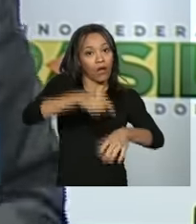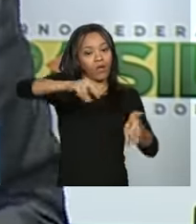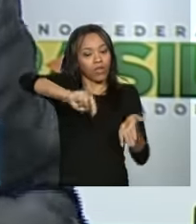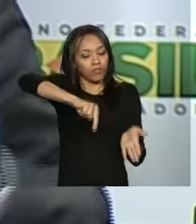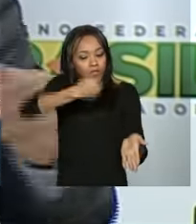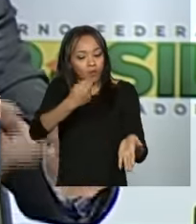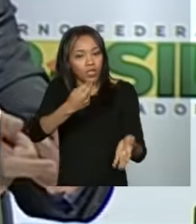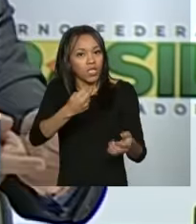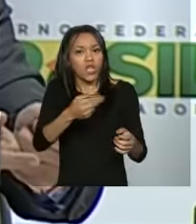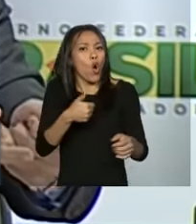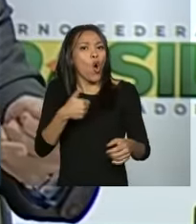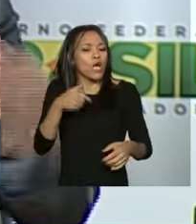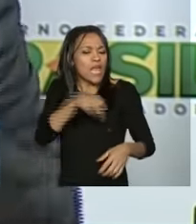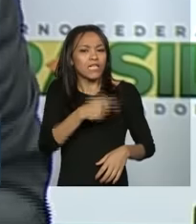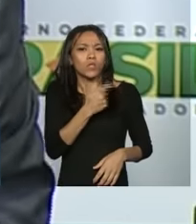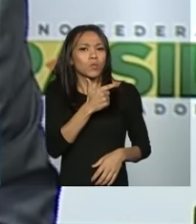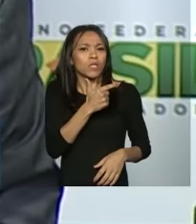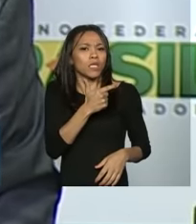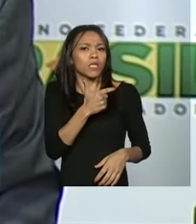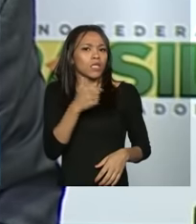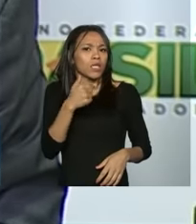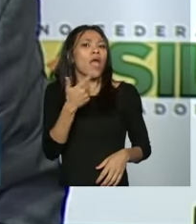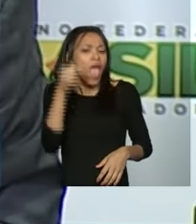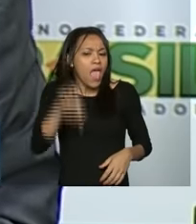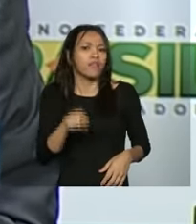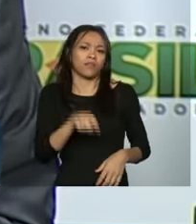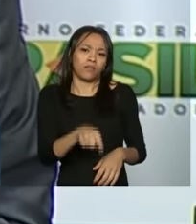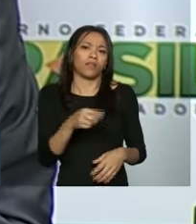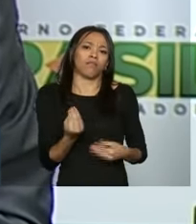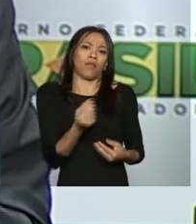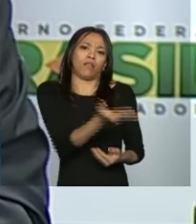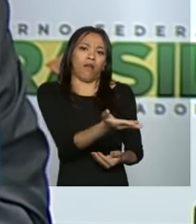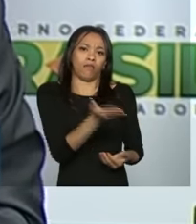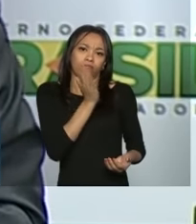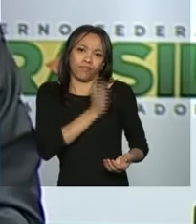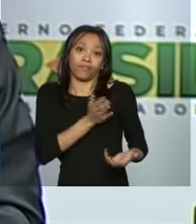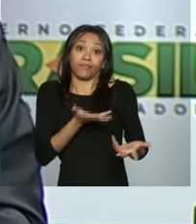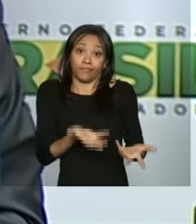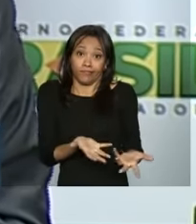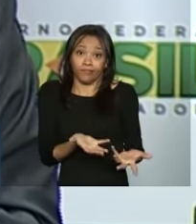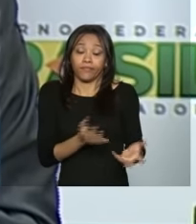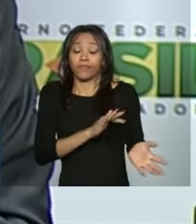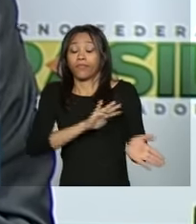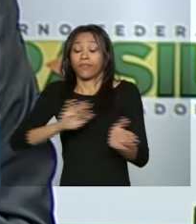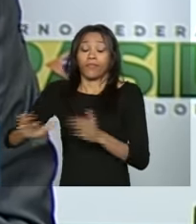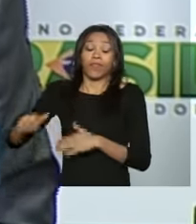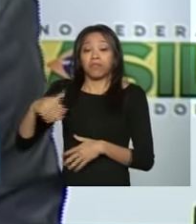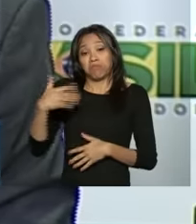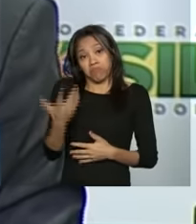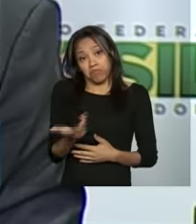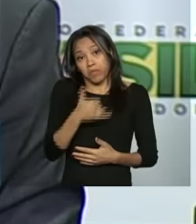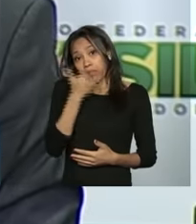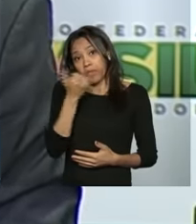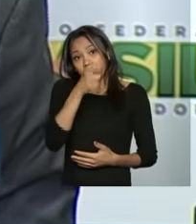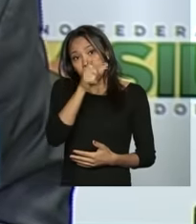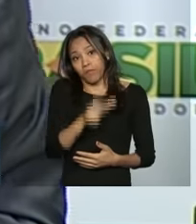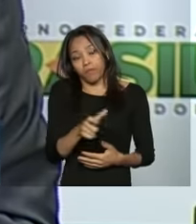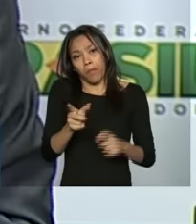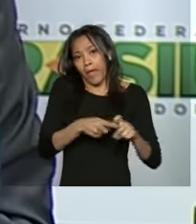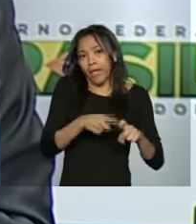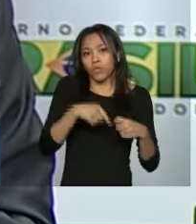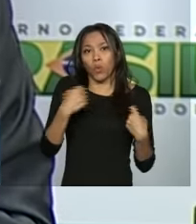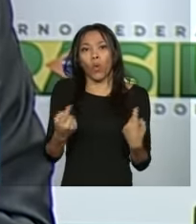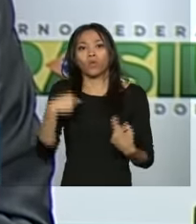não tem esse é esse aqui desse distribuidor segundo lugar a comissão do Especialista seja ele médico ou dentista